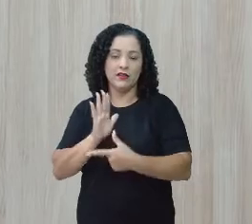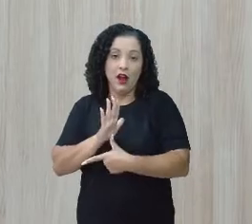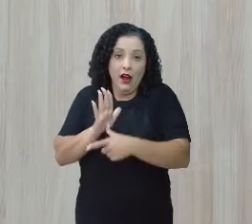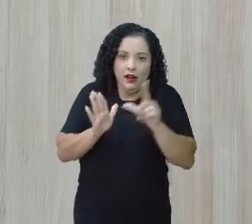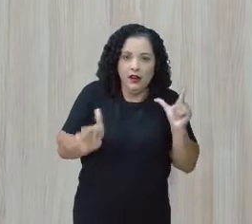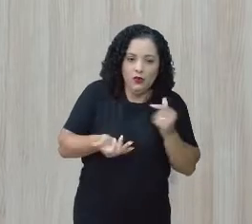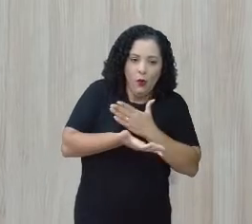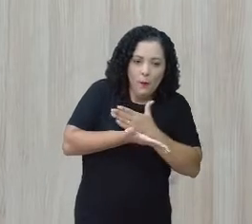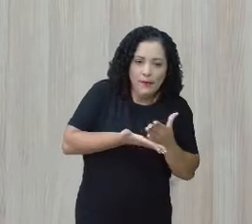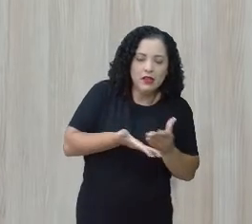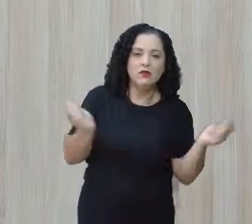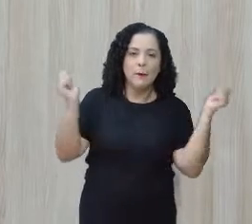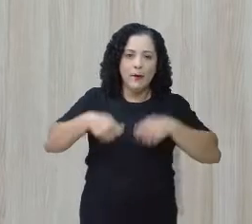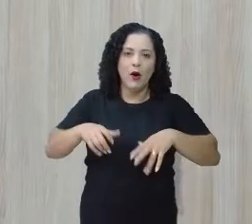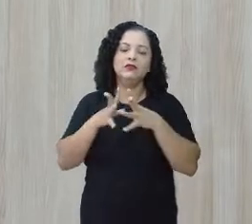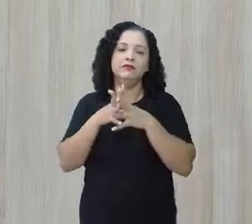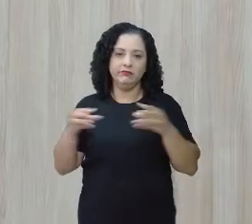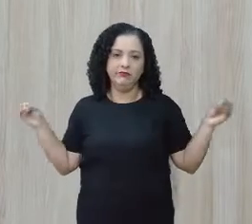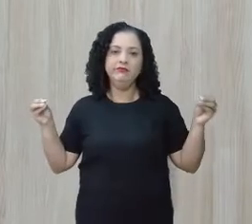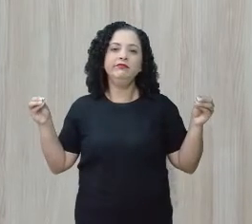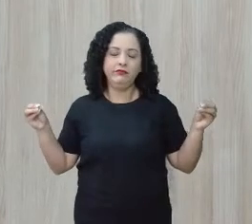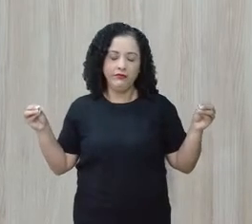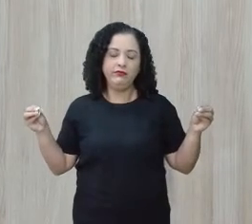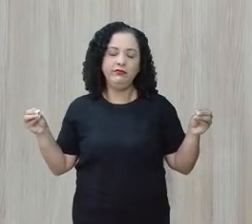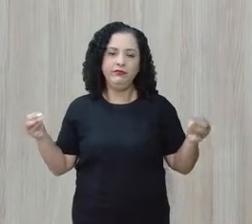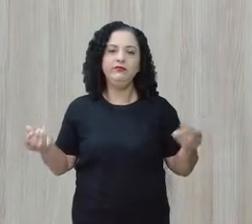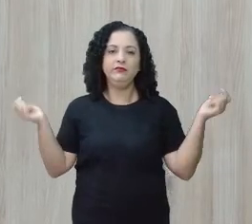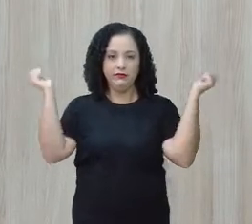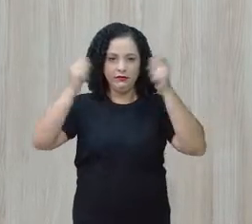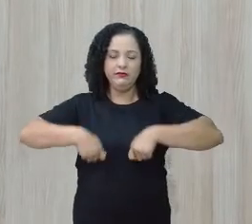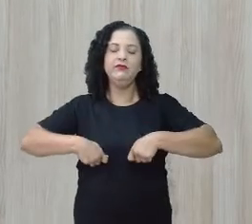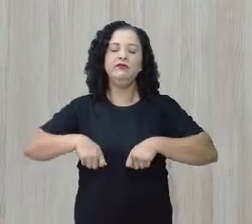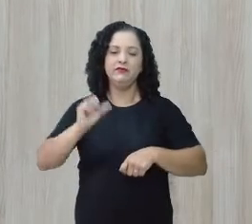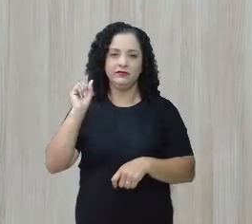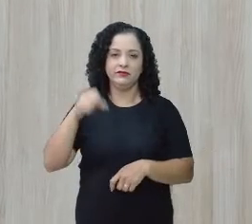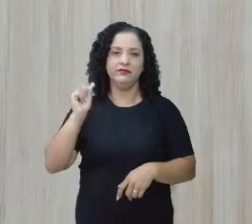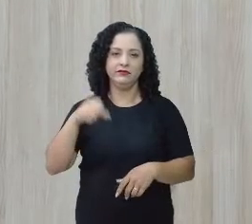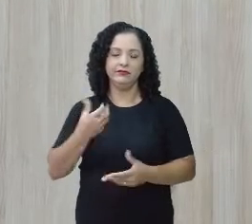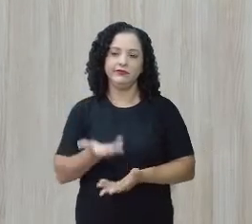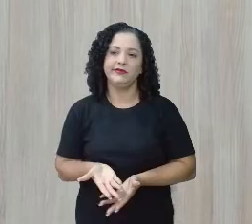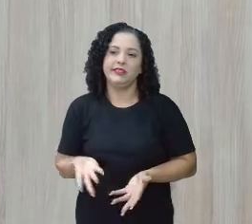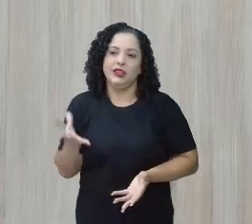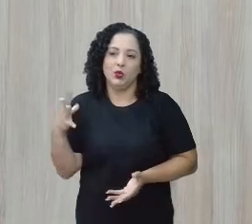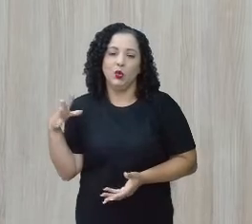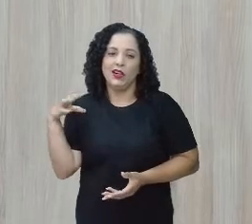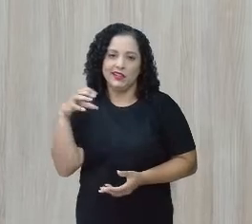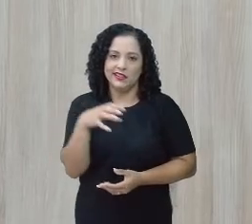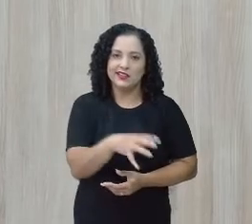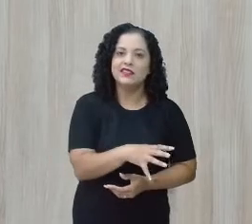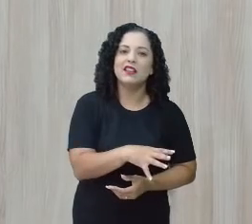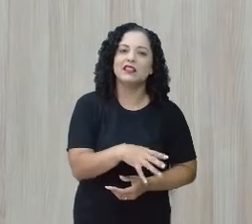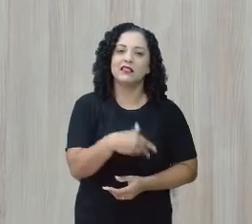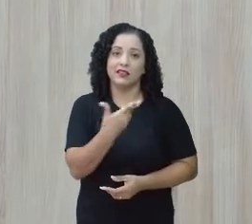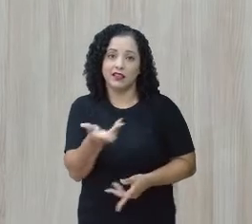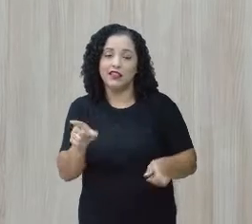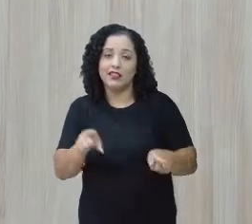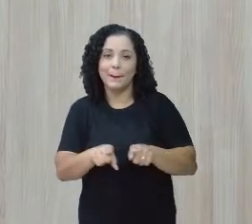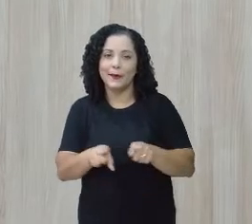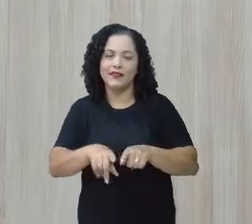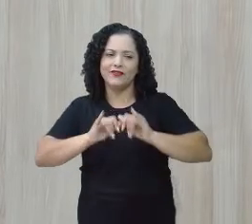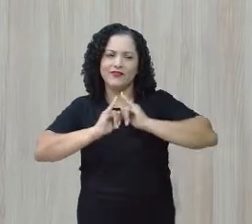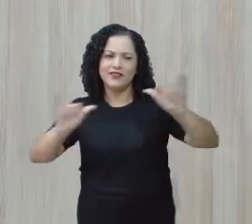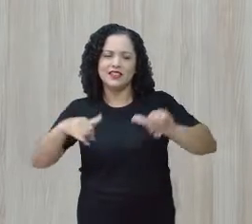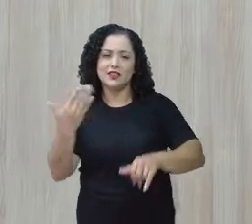no início, com certeza tem muita chance em relação à cura, né? E o câncer está aí dentro. Fala para os